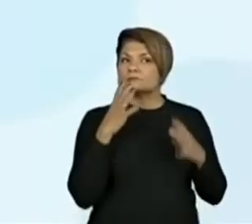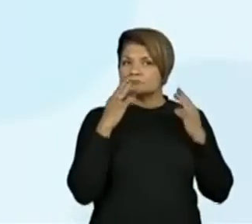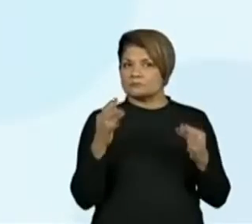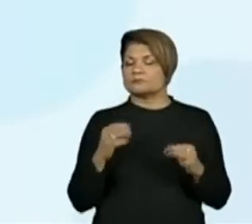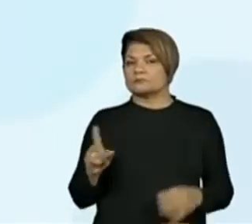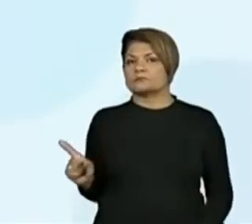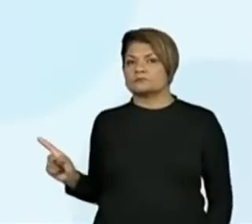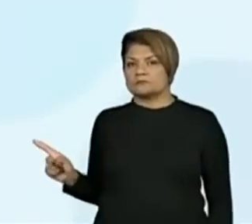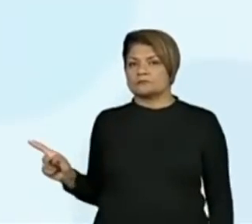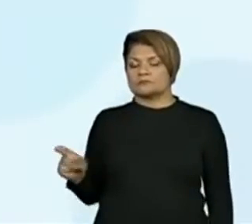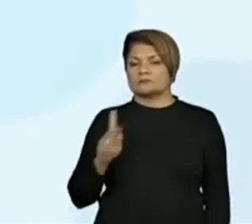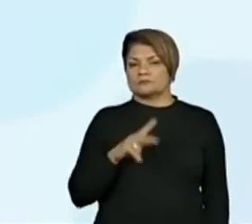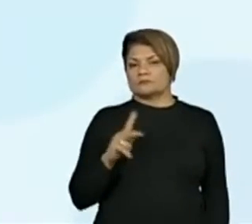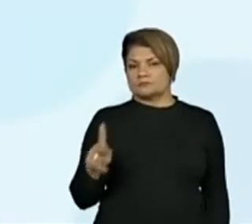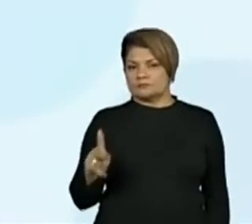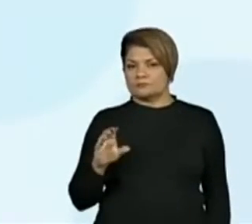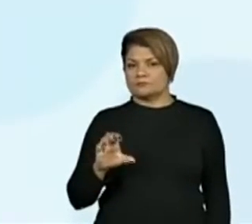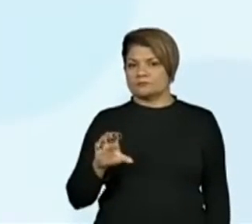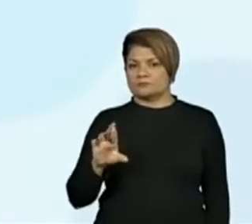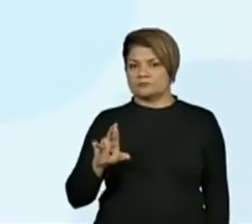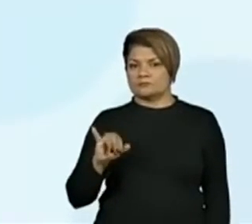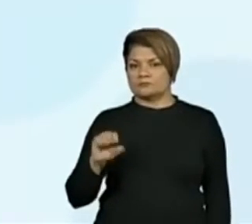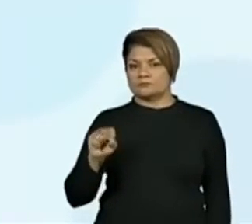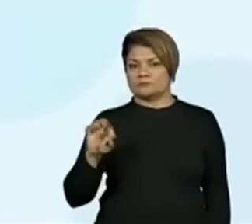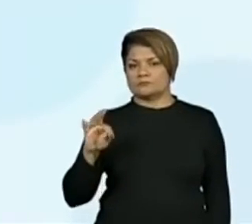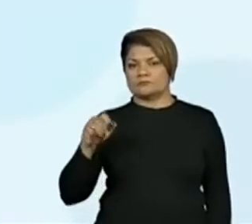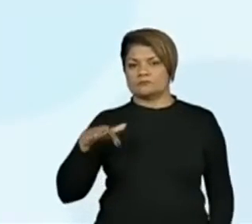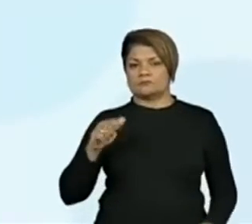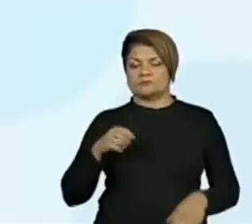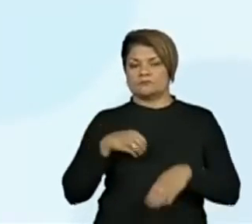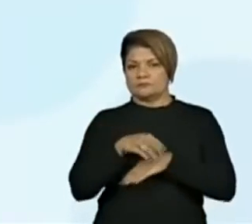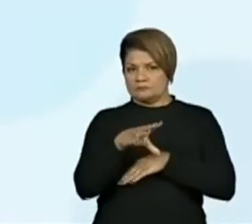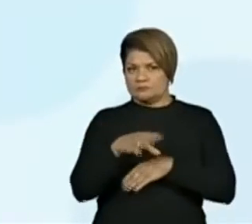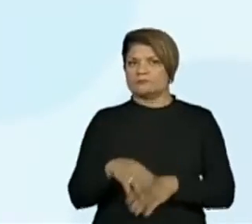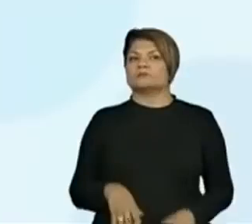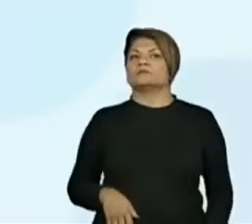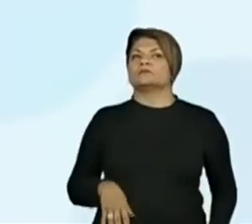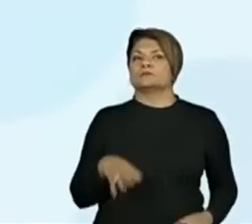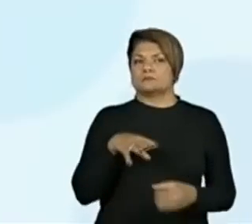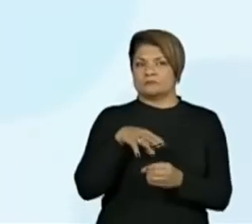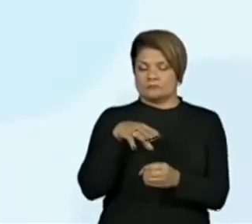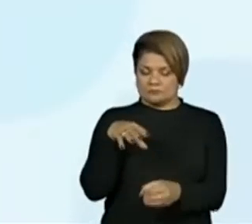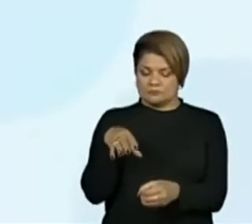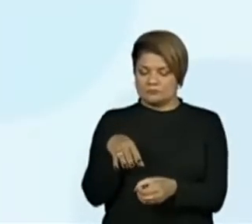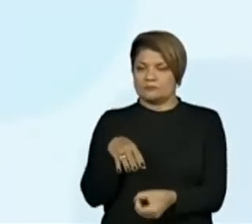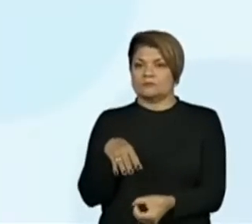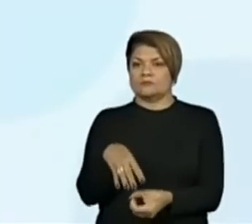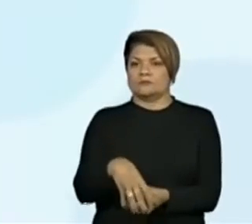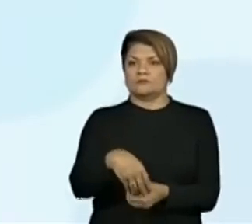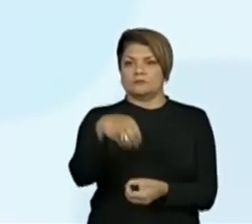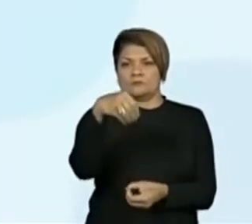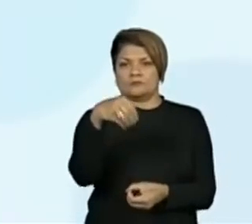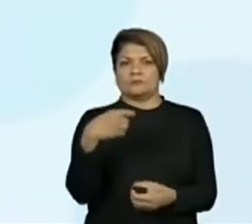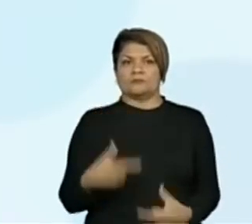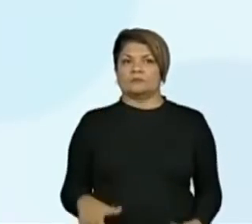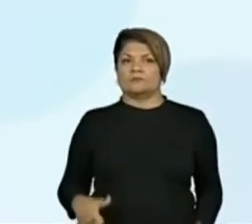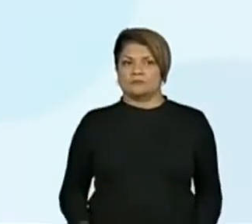Cristina já deu até um spoiler. Que cone, que cone não, não tem. Vamos olhar. Bem, será vamos que não tem mesmo? Vamos